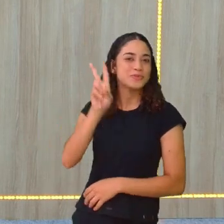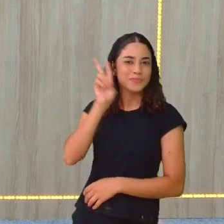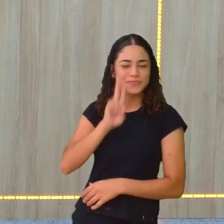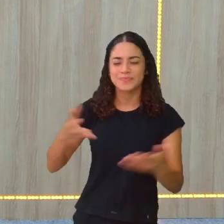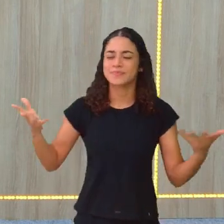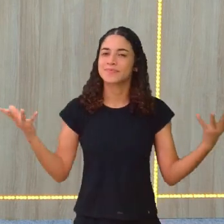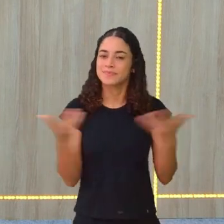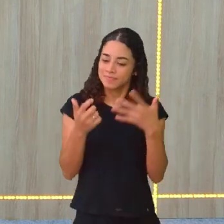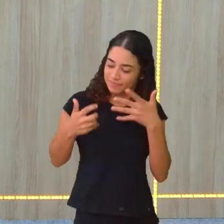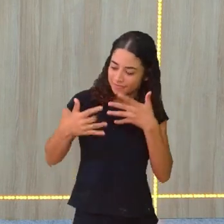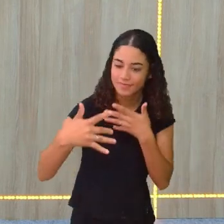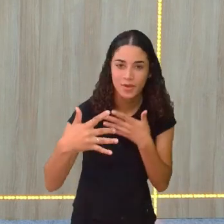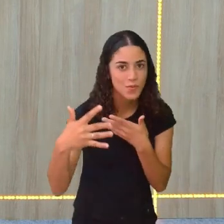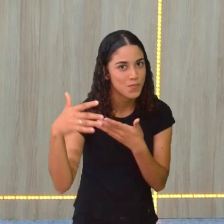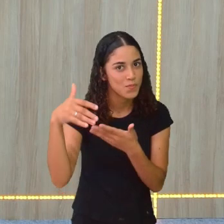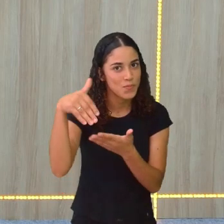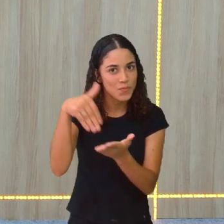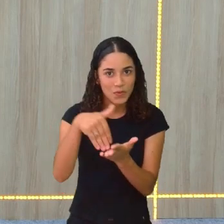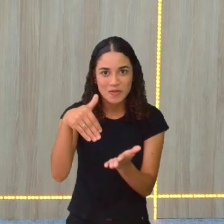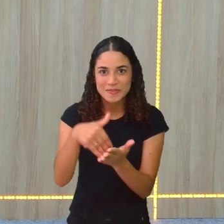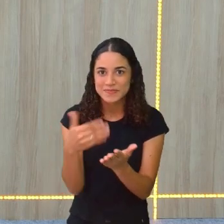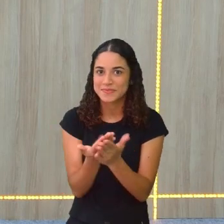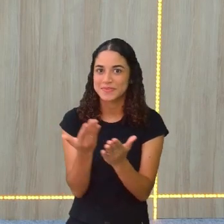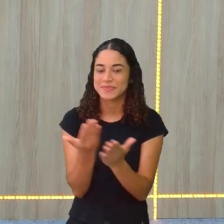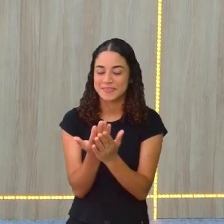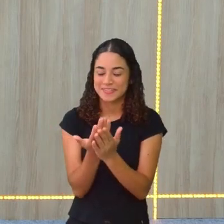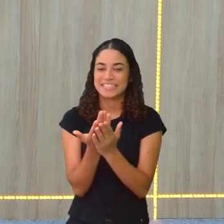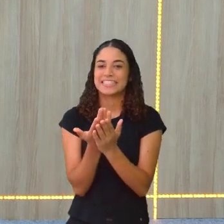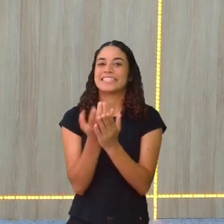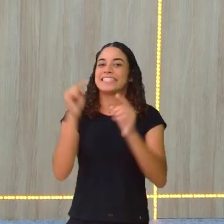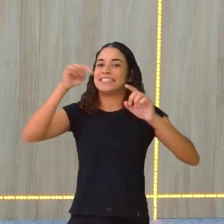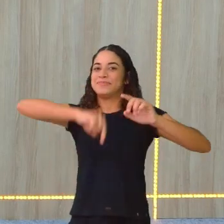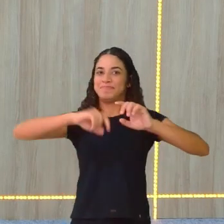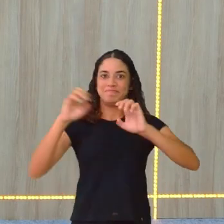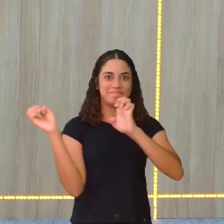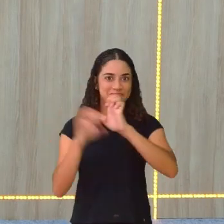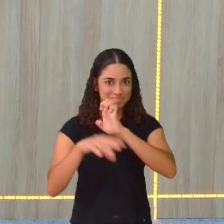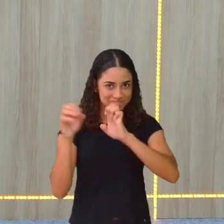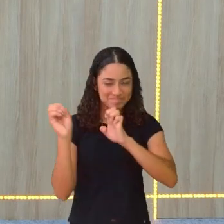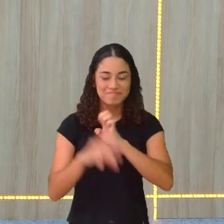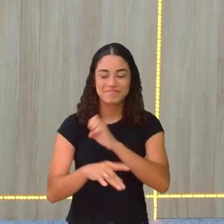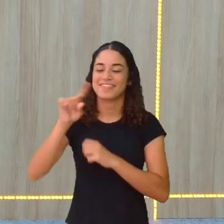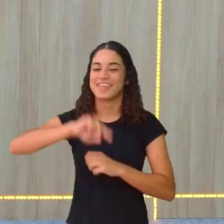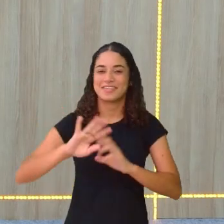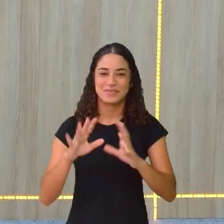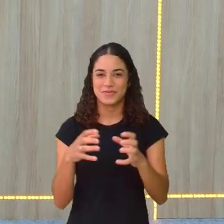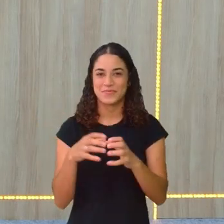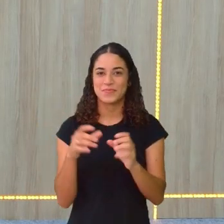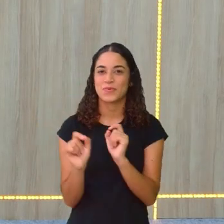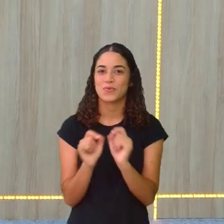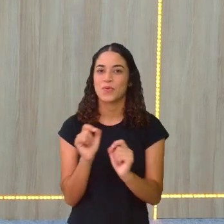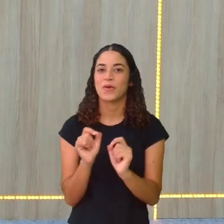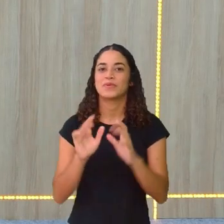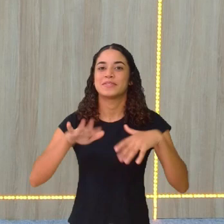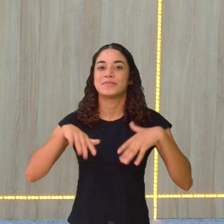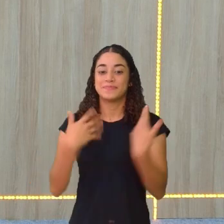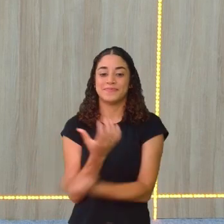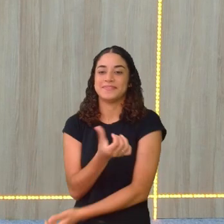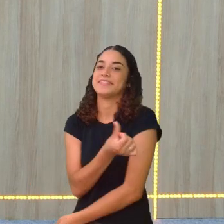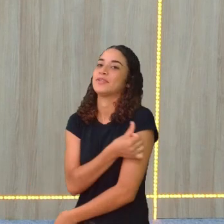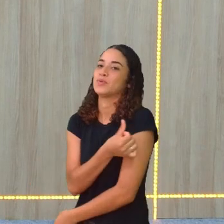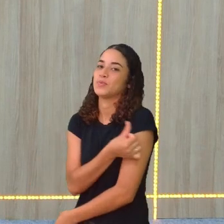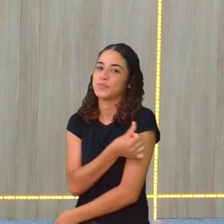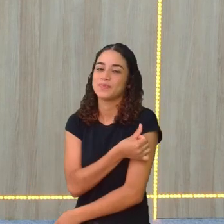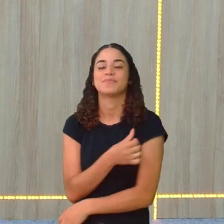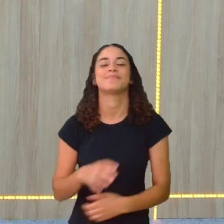nossa última aula do ano pelo Educa Recife, aula para a turminha maravilhinda aí do sexto